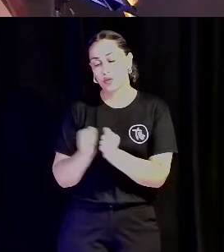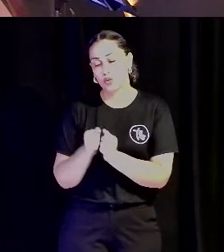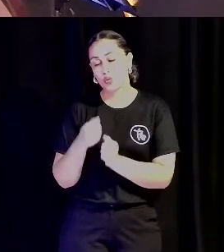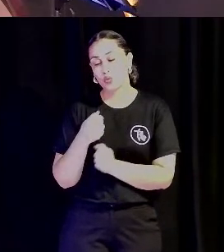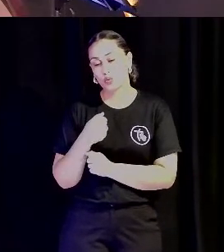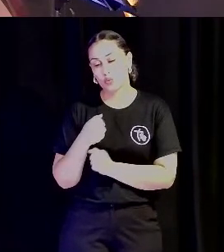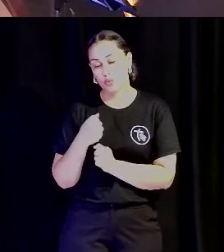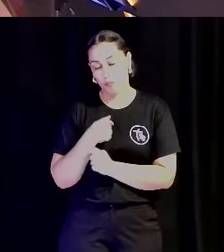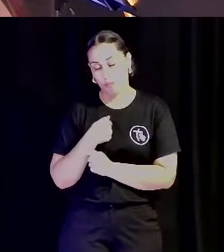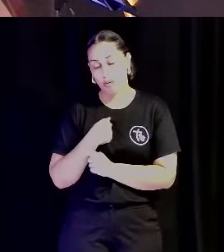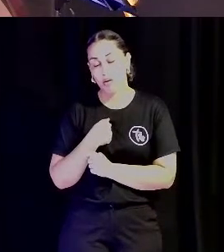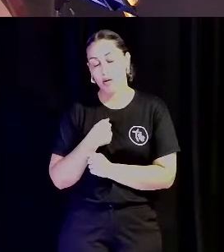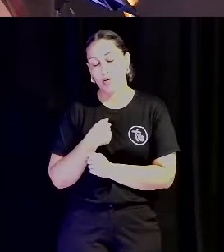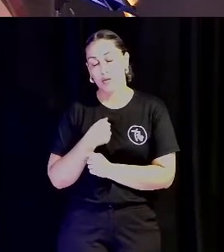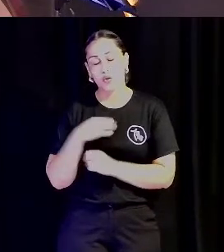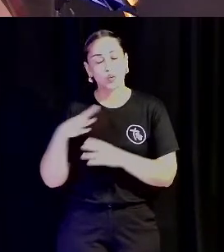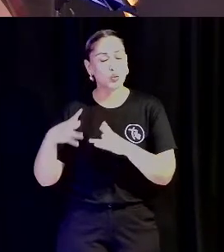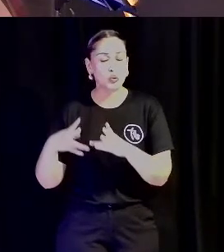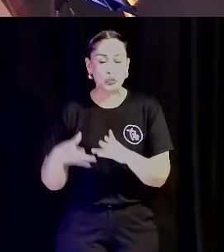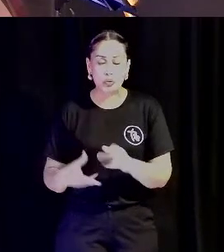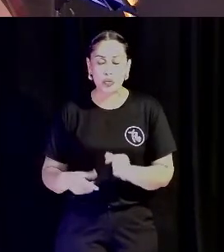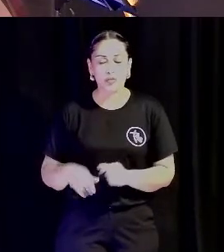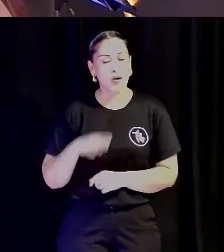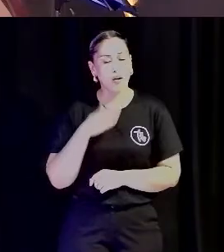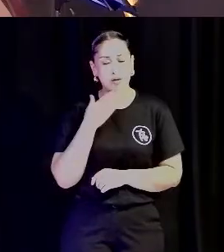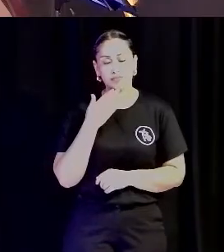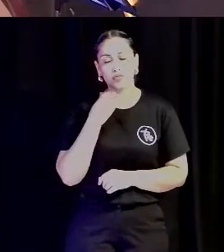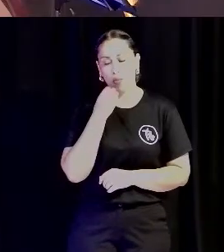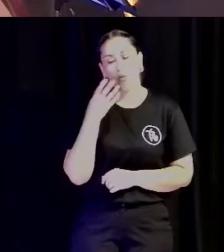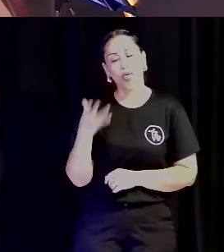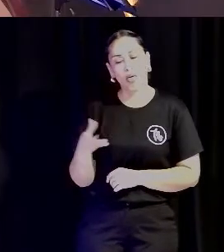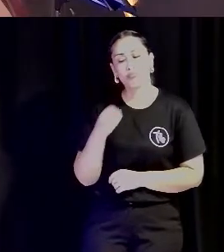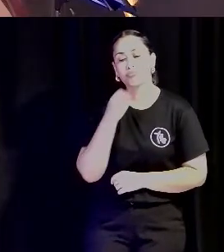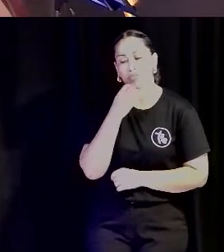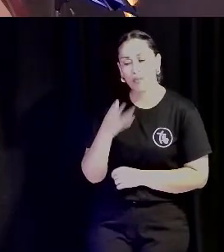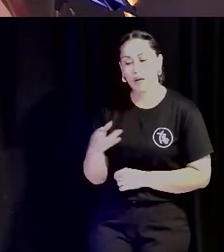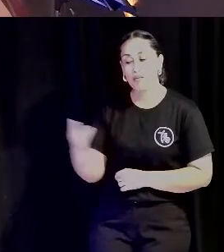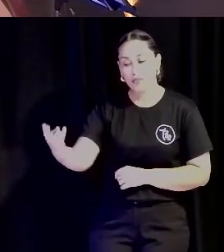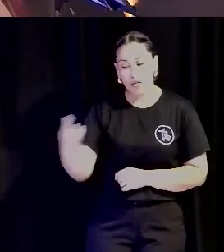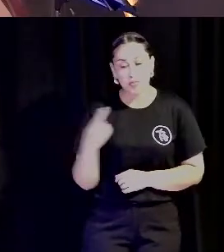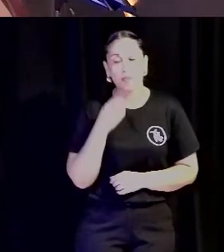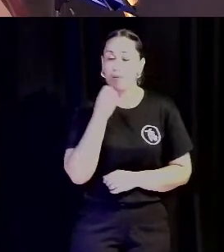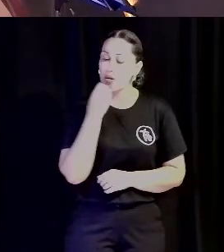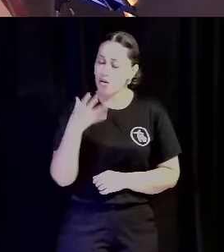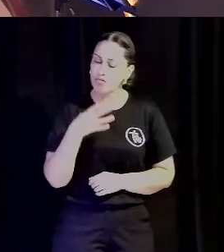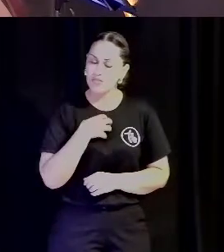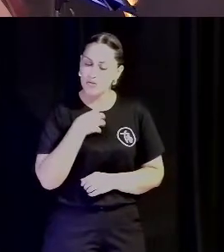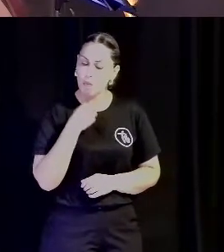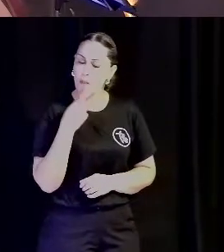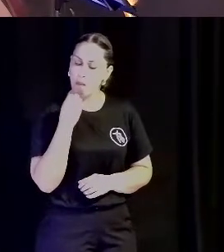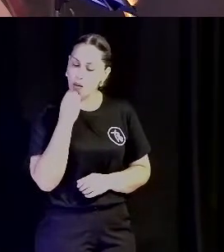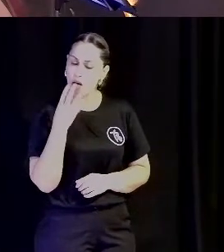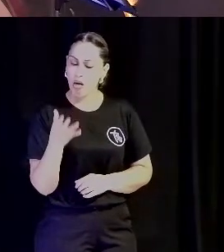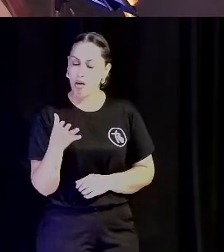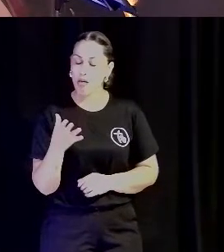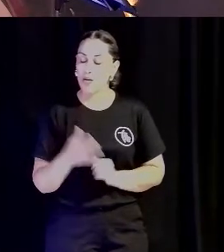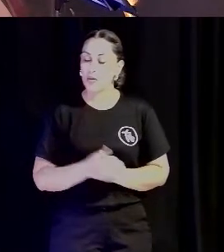satisfeito. Eu estou satisfeito. Eu estou satisfeito. Não, mas eu pago para você. Não, mas eu estou satisfeito.